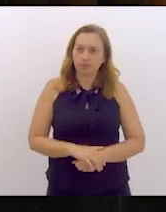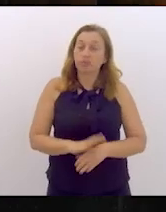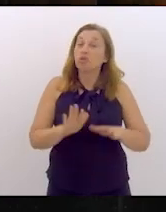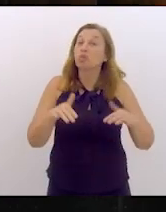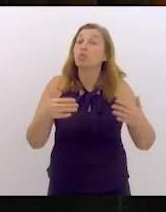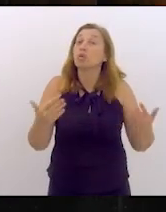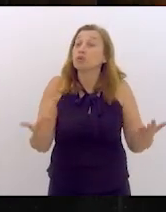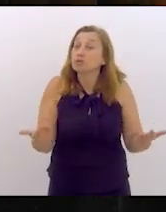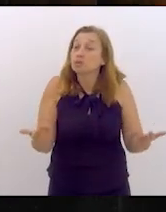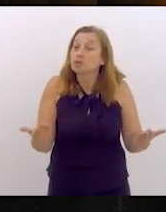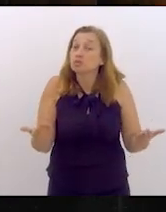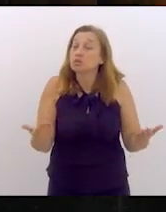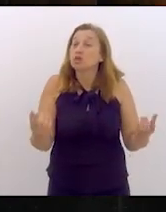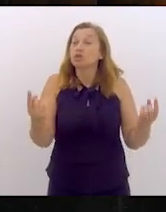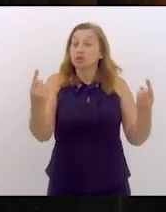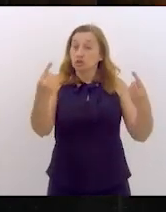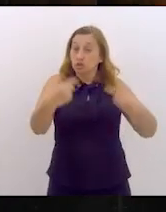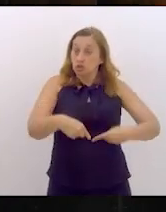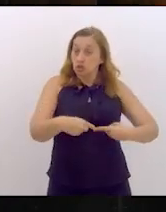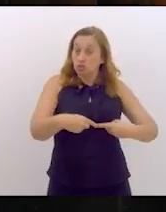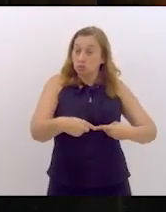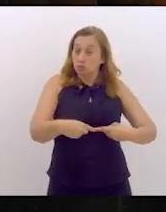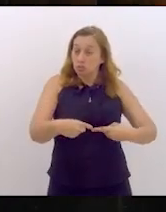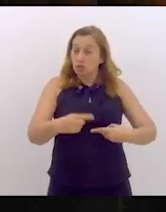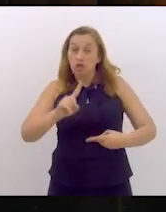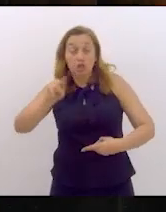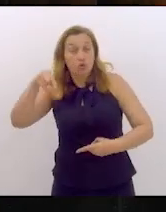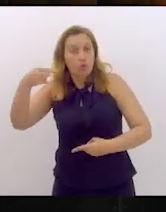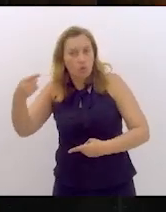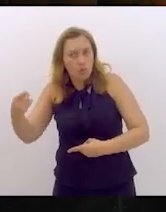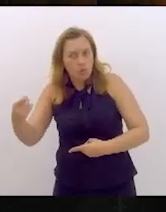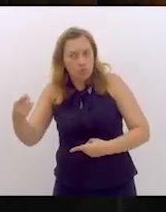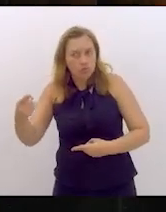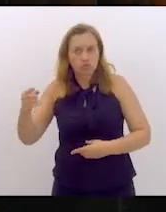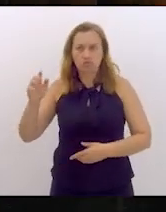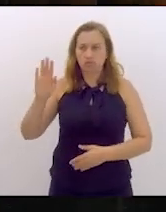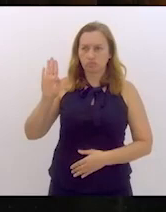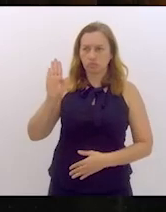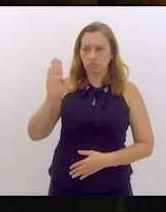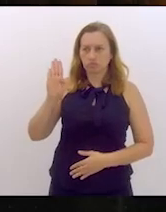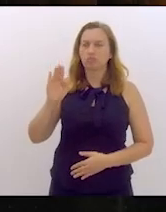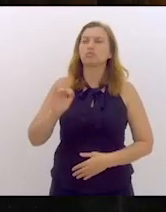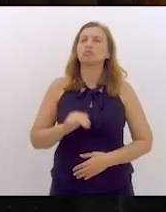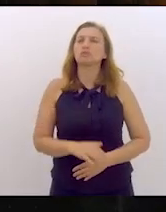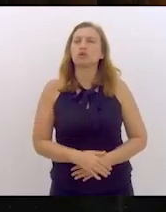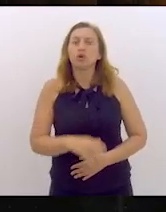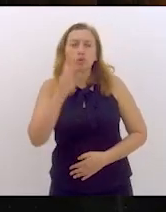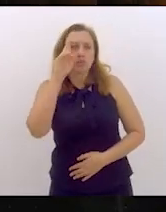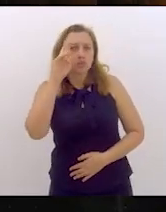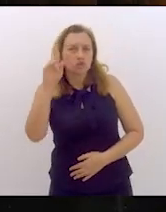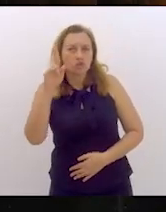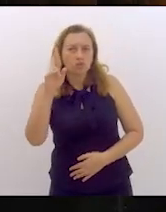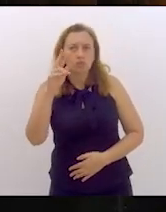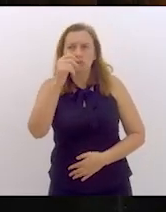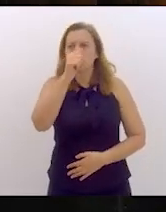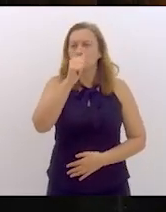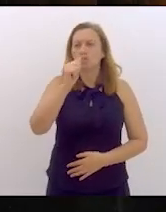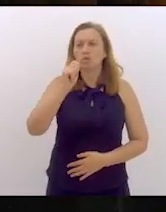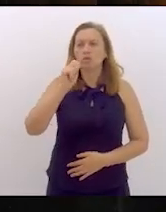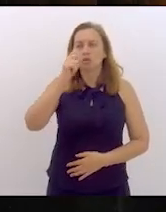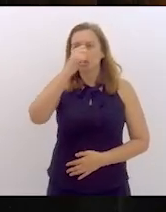quando disputava as eleições entre outros candidatos o senhor Eduardo